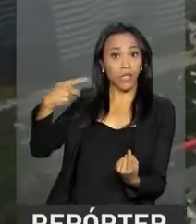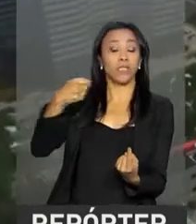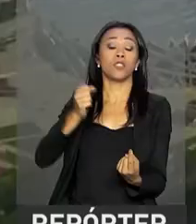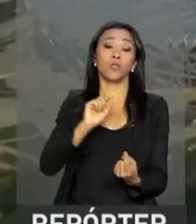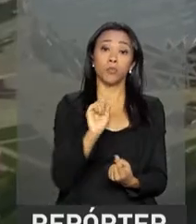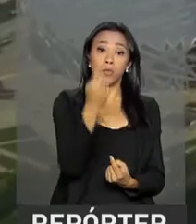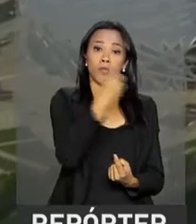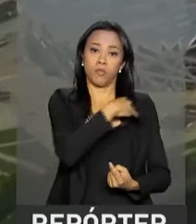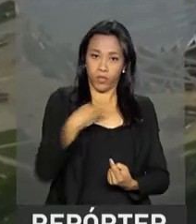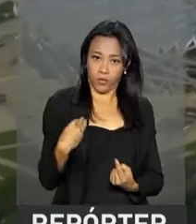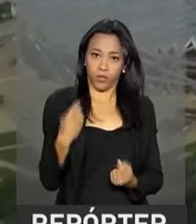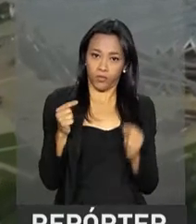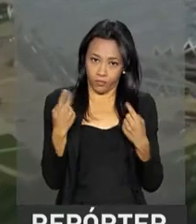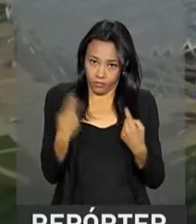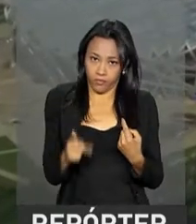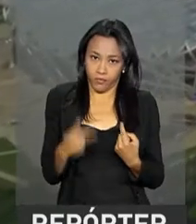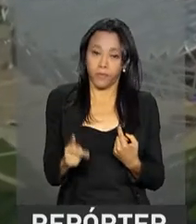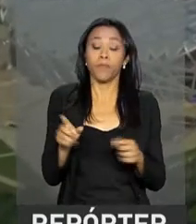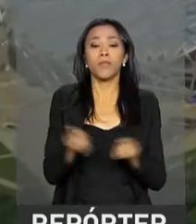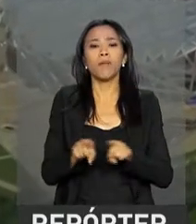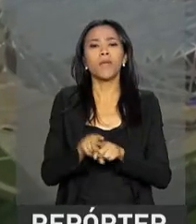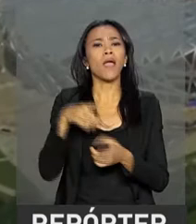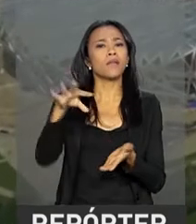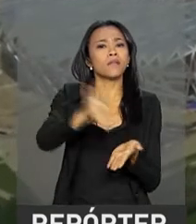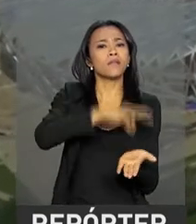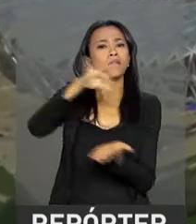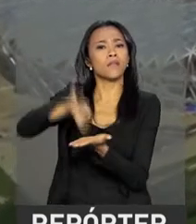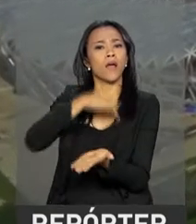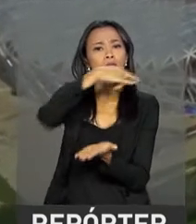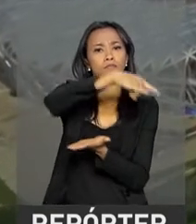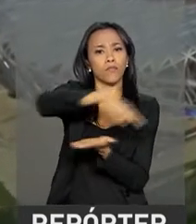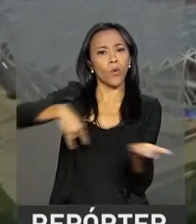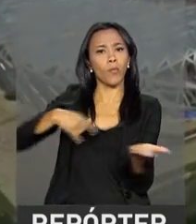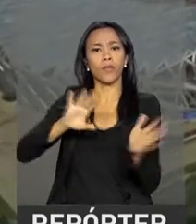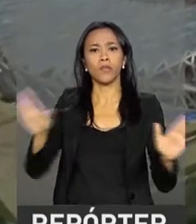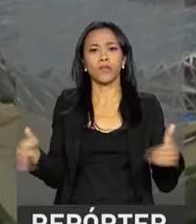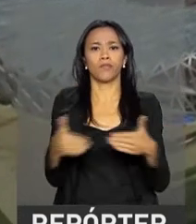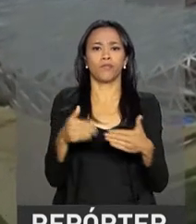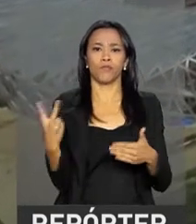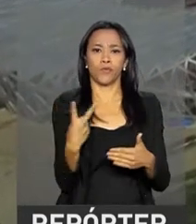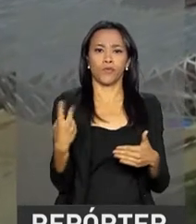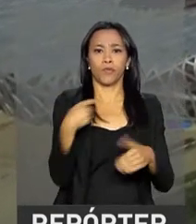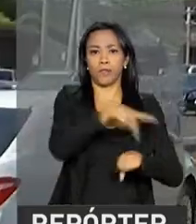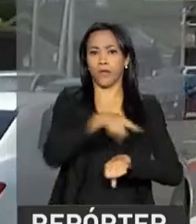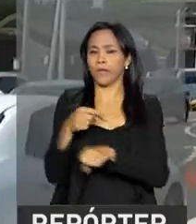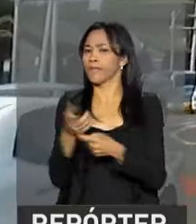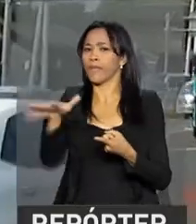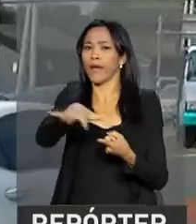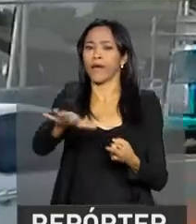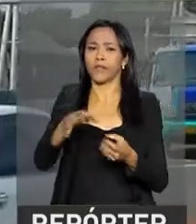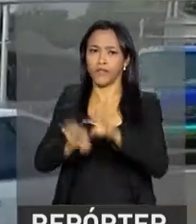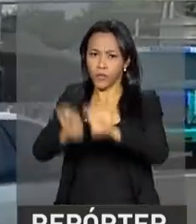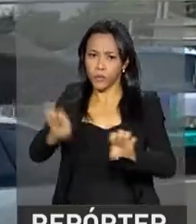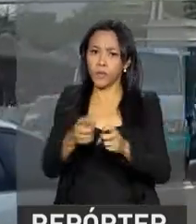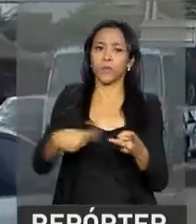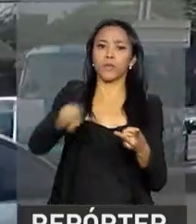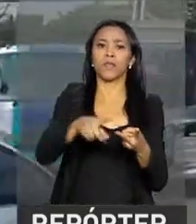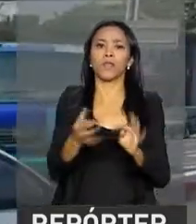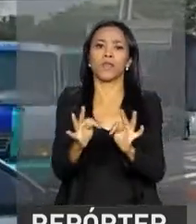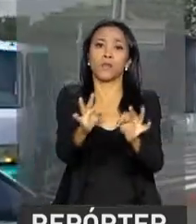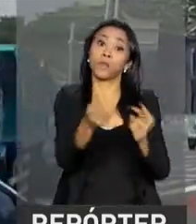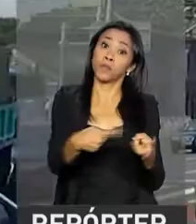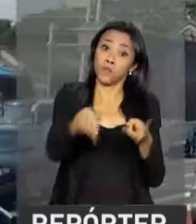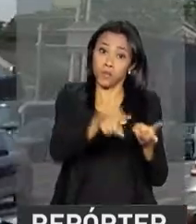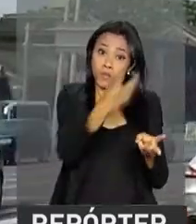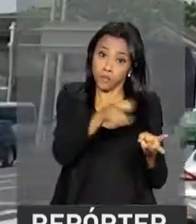também devem ser assinados acordos de cooperação entre as duas nações em áreas como infraestrutura tecnologia